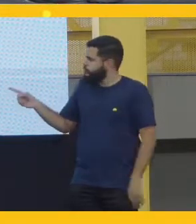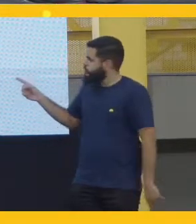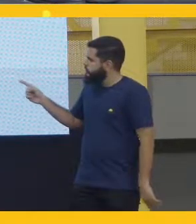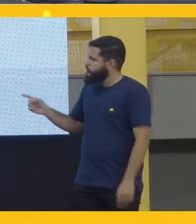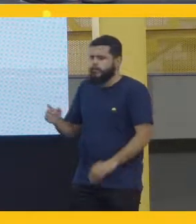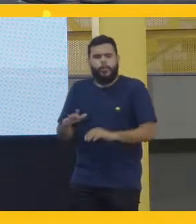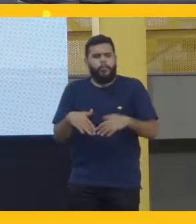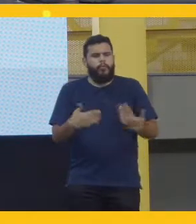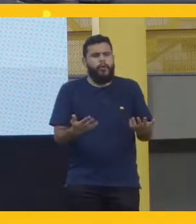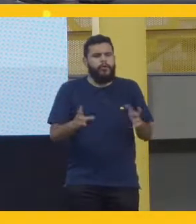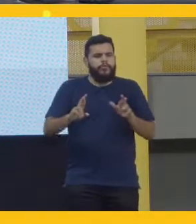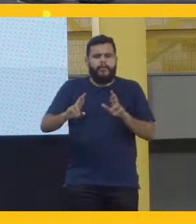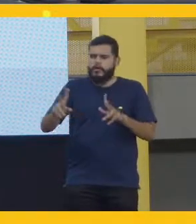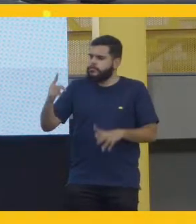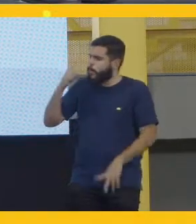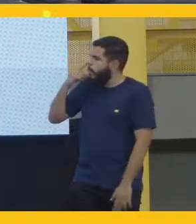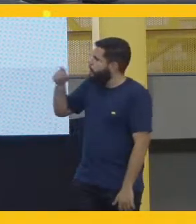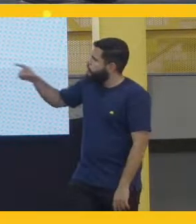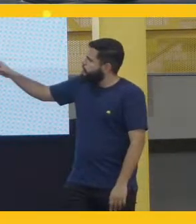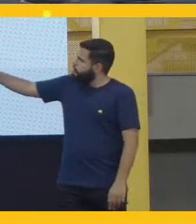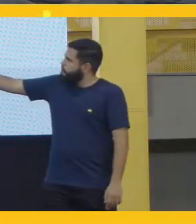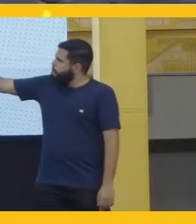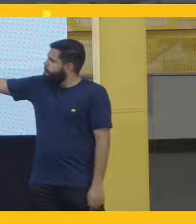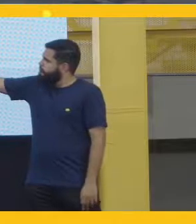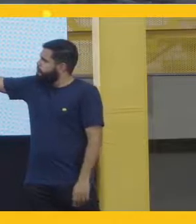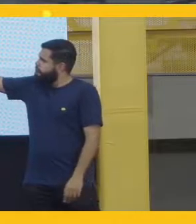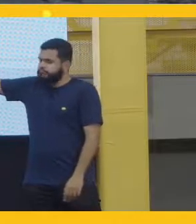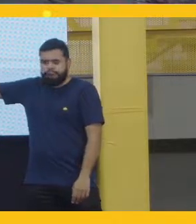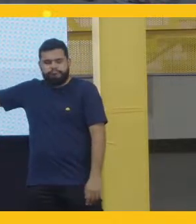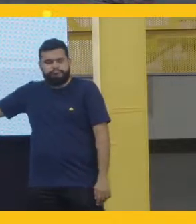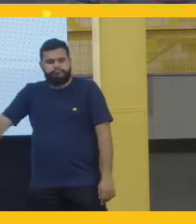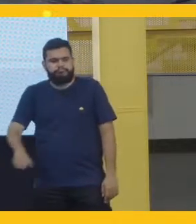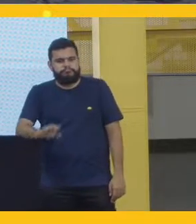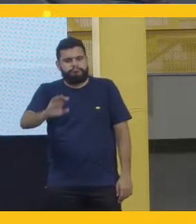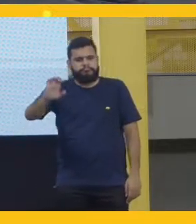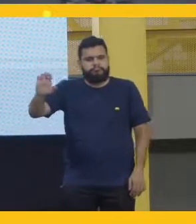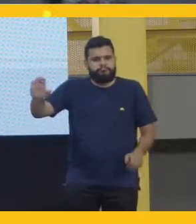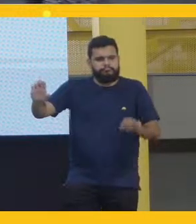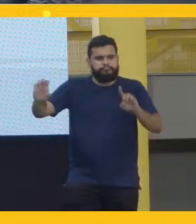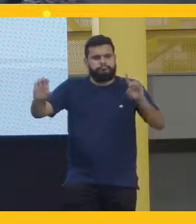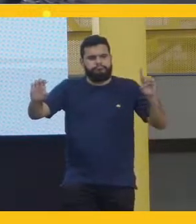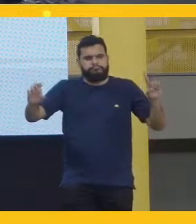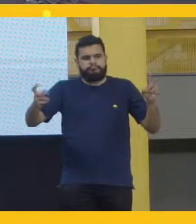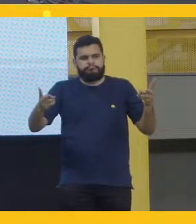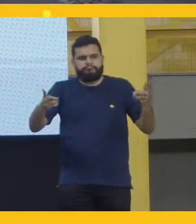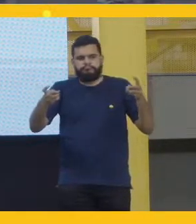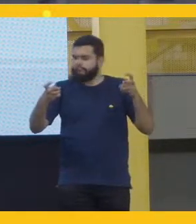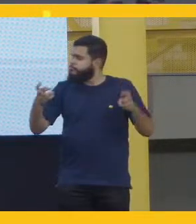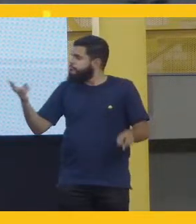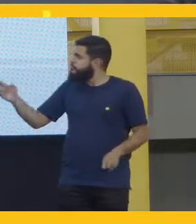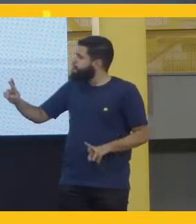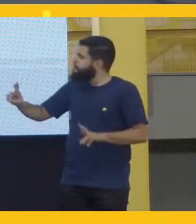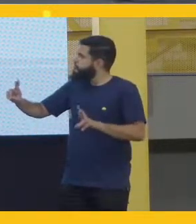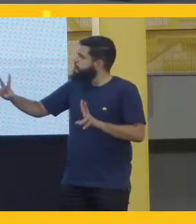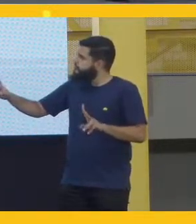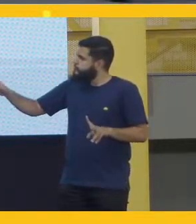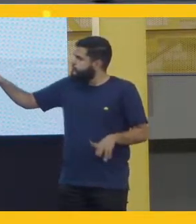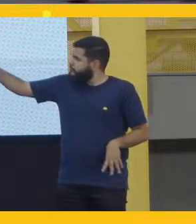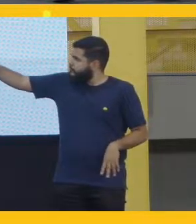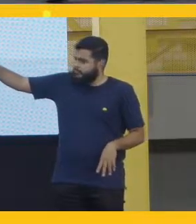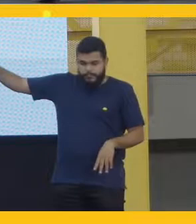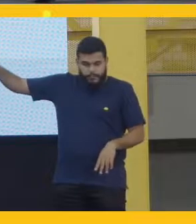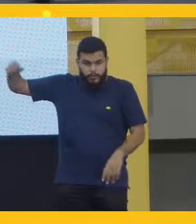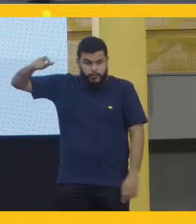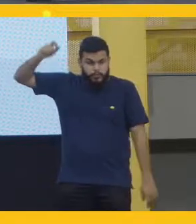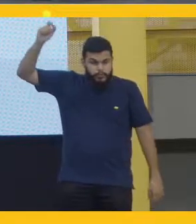Qual é a diferença entre o que você vê do lado esquerdo e do lado direito? Do lado esquerdo, a luz do